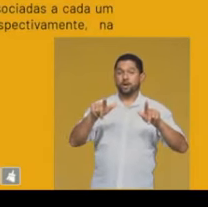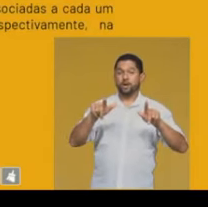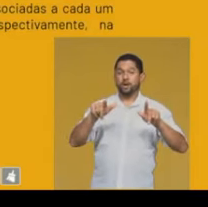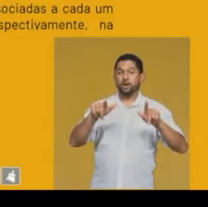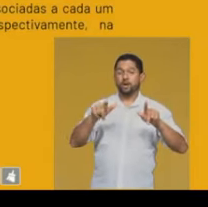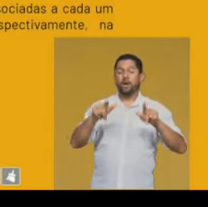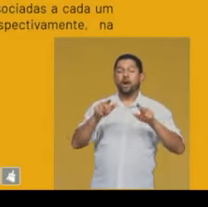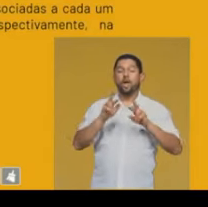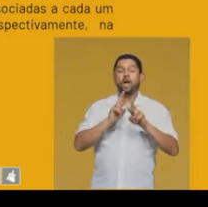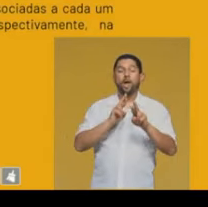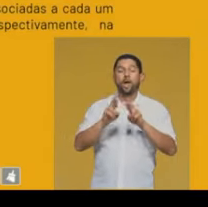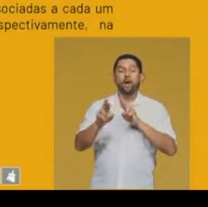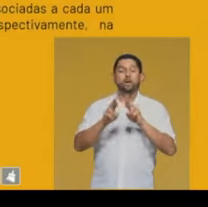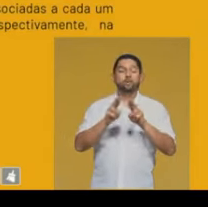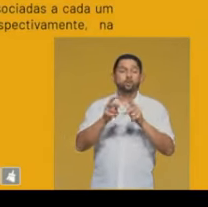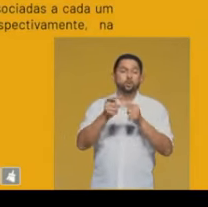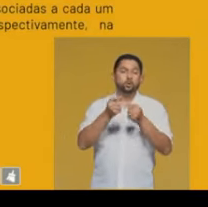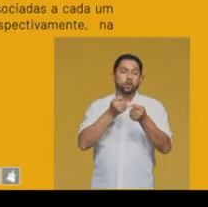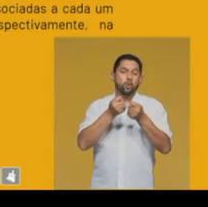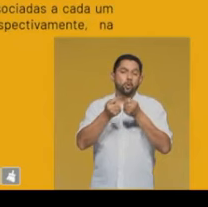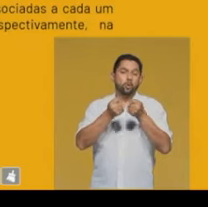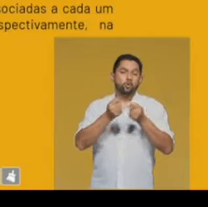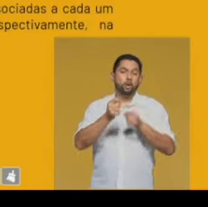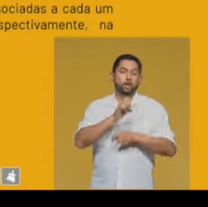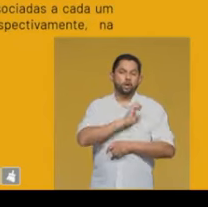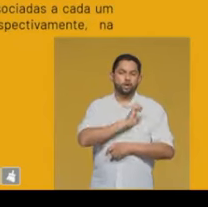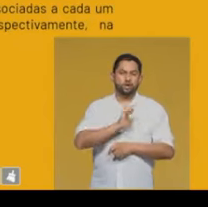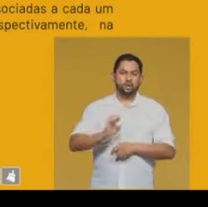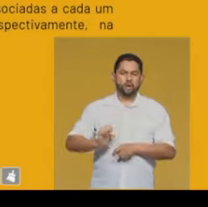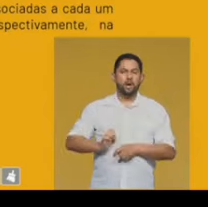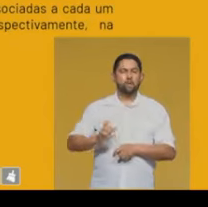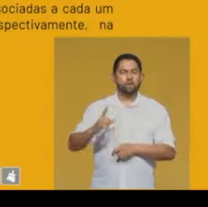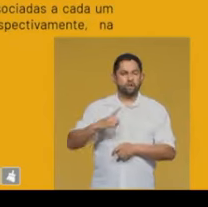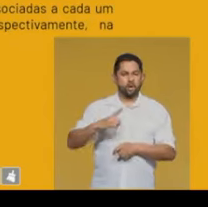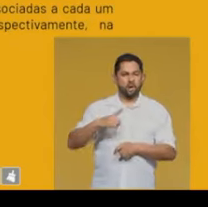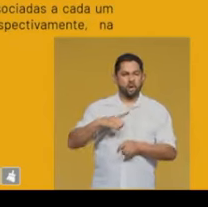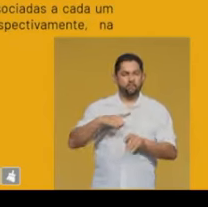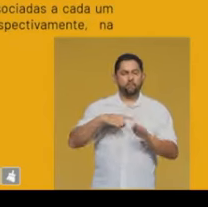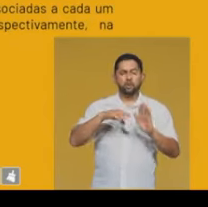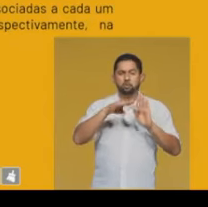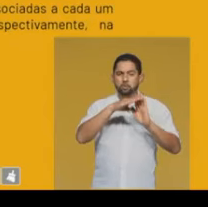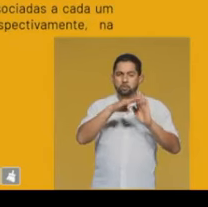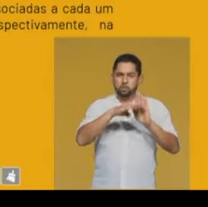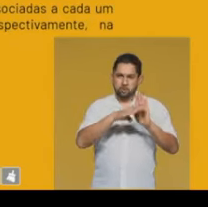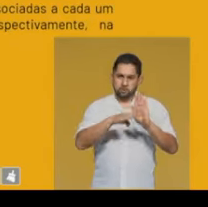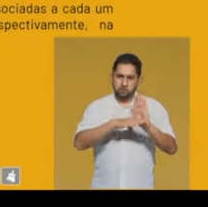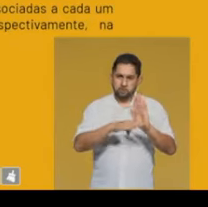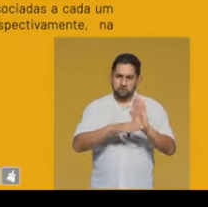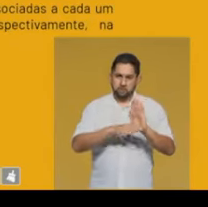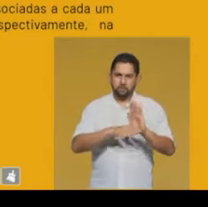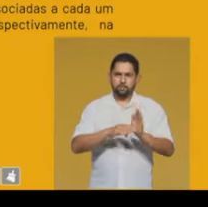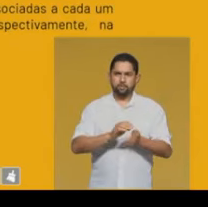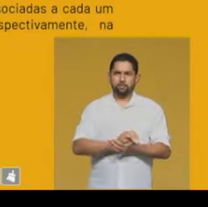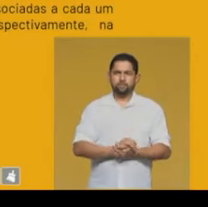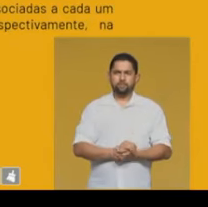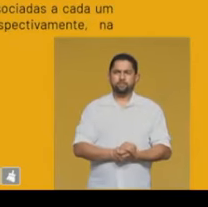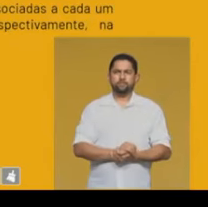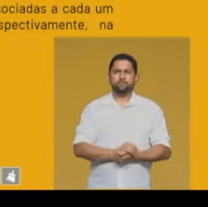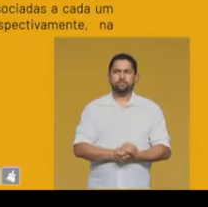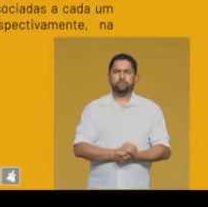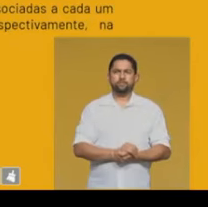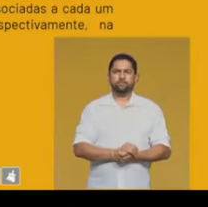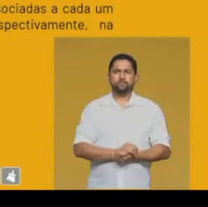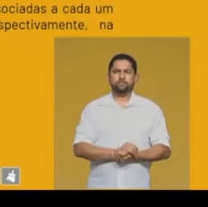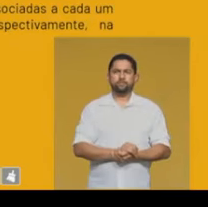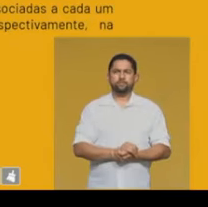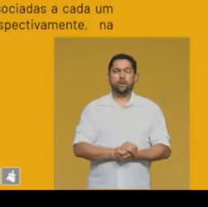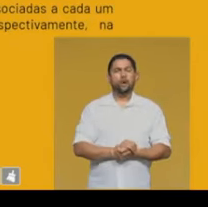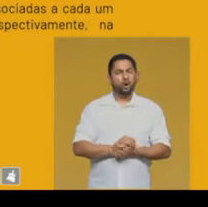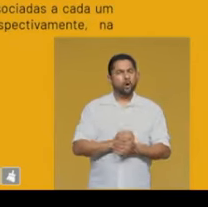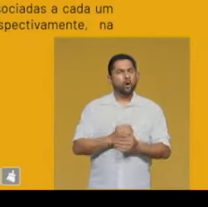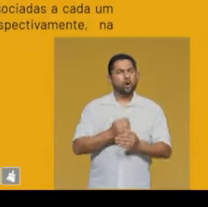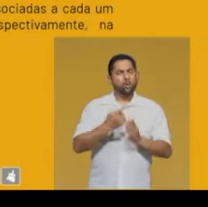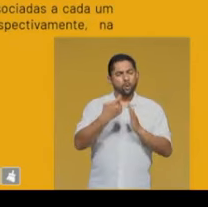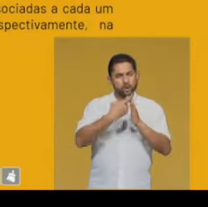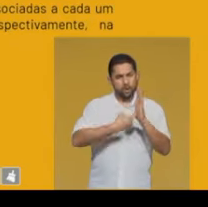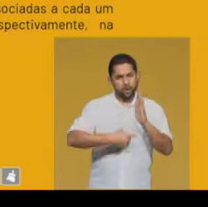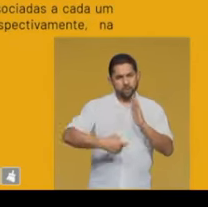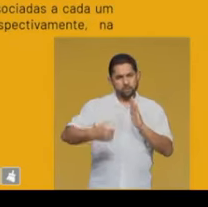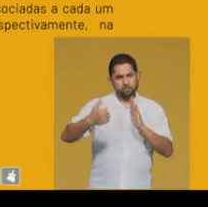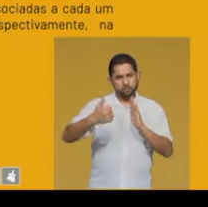e economia foram formuladas. Tais concepções, associadas a cada um dos textos,